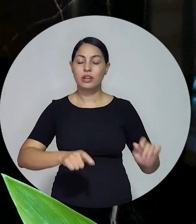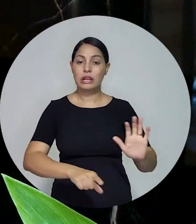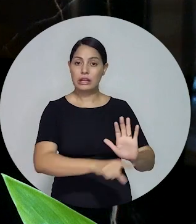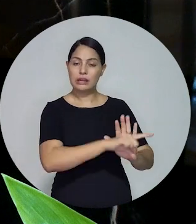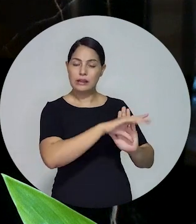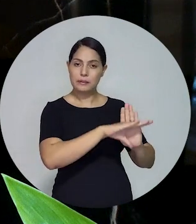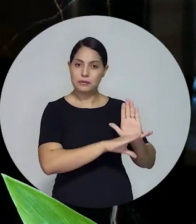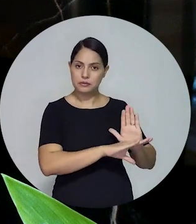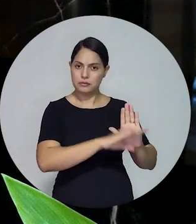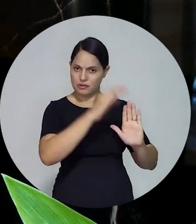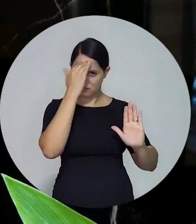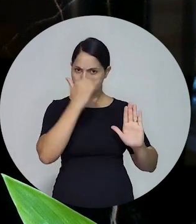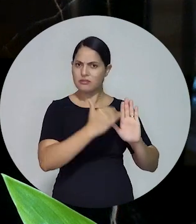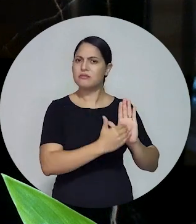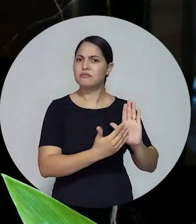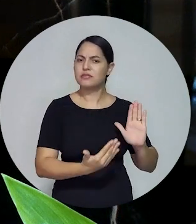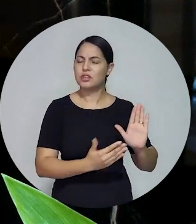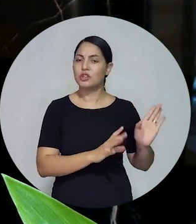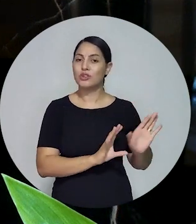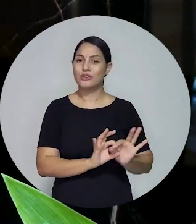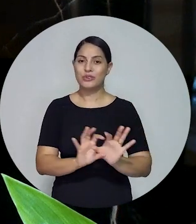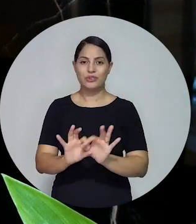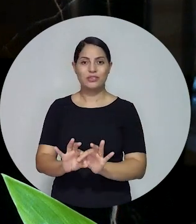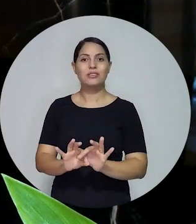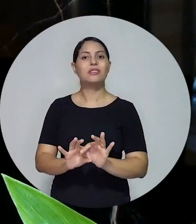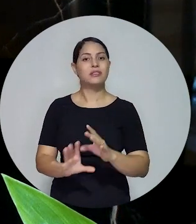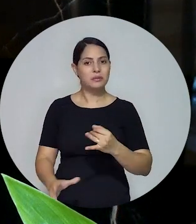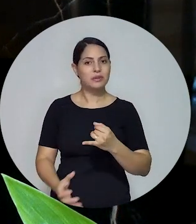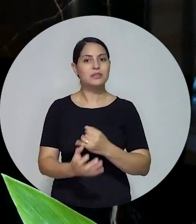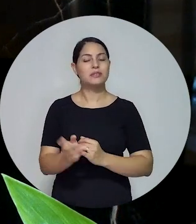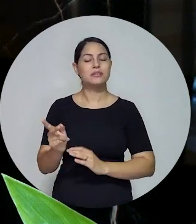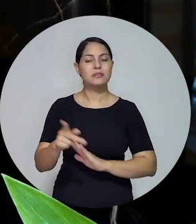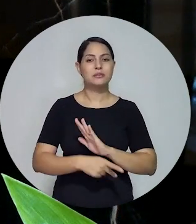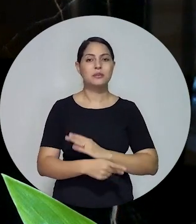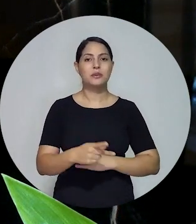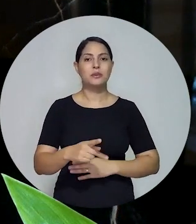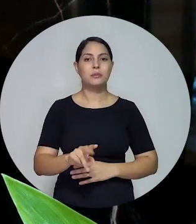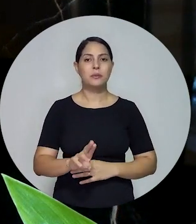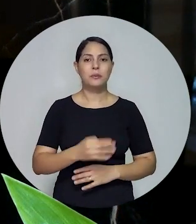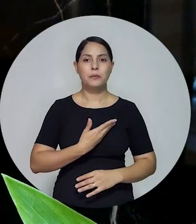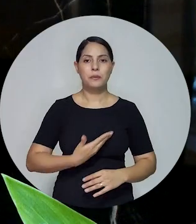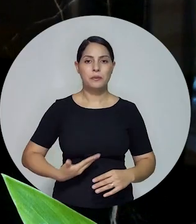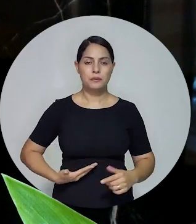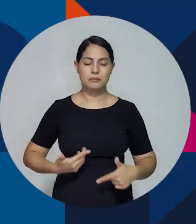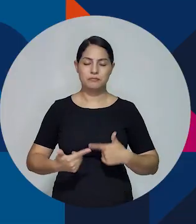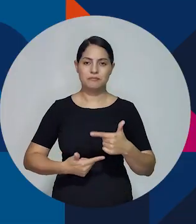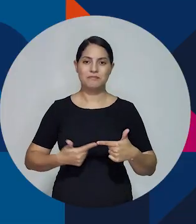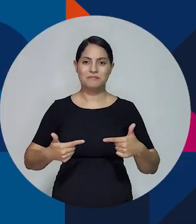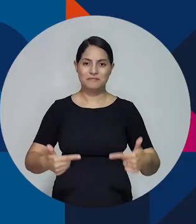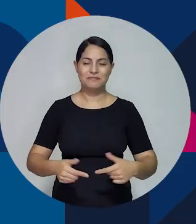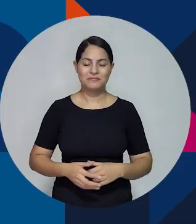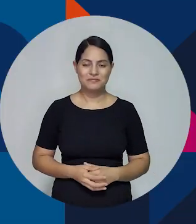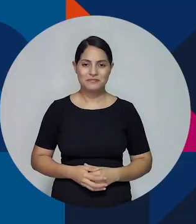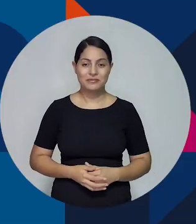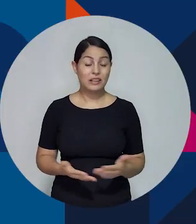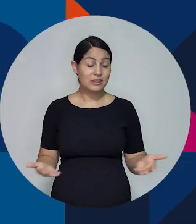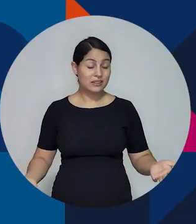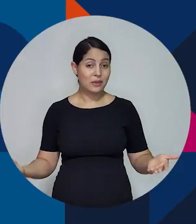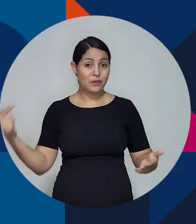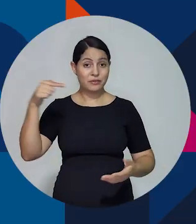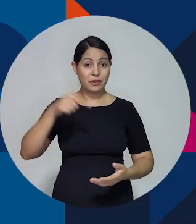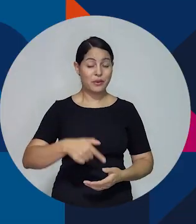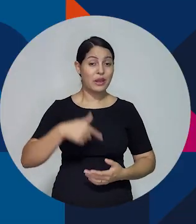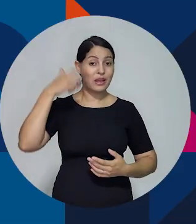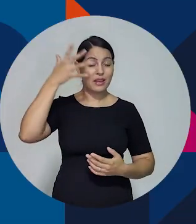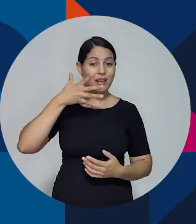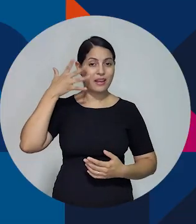controle de legalidade dos atos administrativos e na defesa intransigente do patrimônio público. Eu trago a vocês uma mensagem de